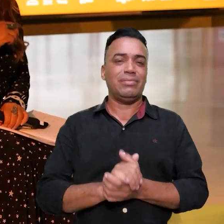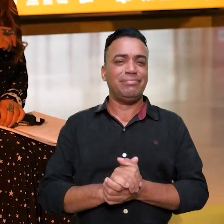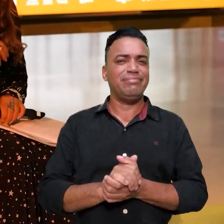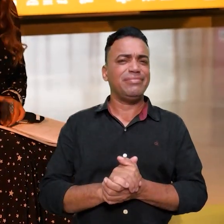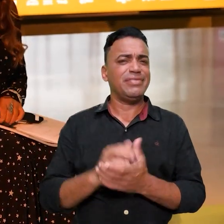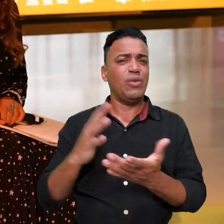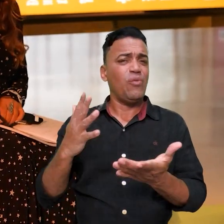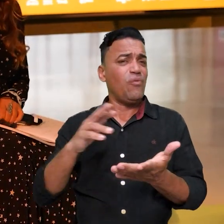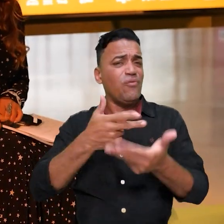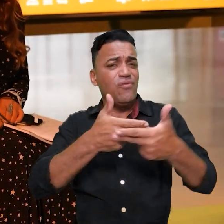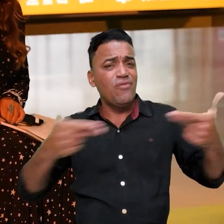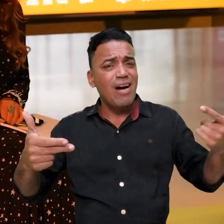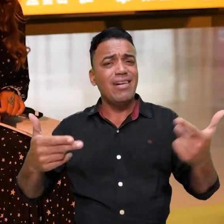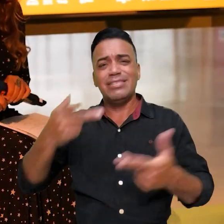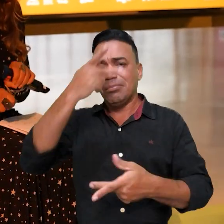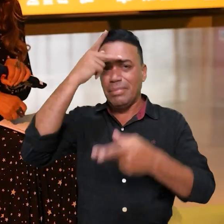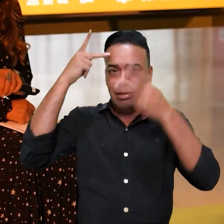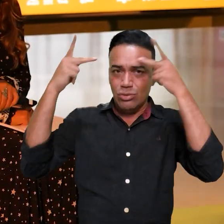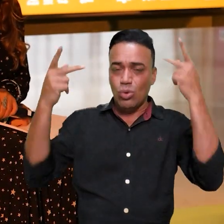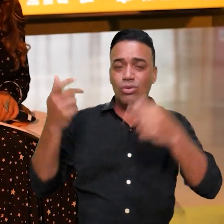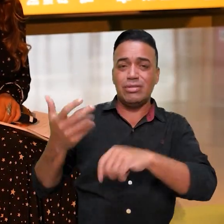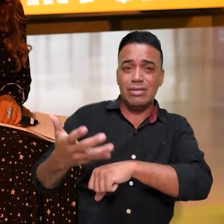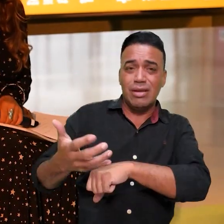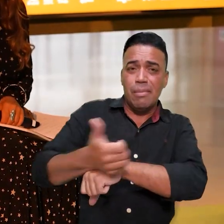tantos artistas maravilhosos,